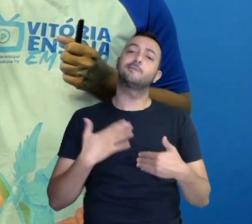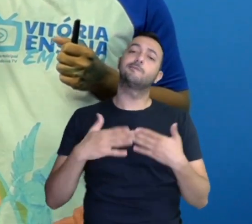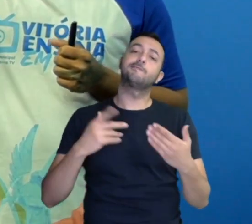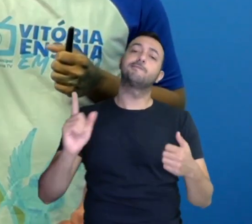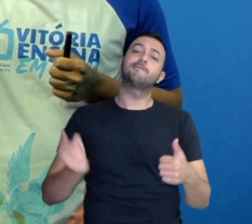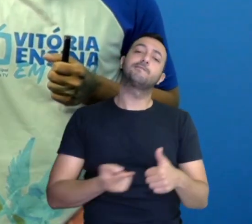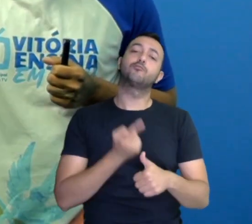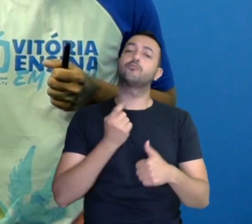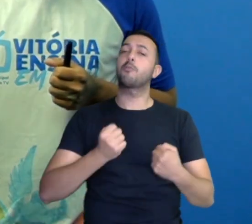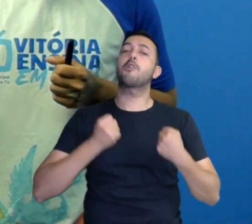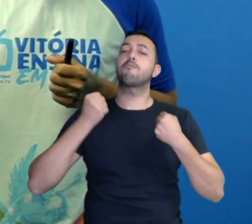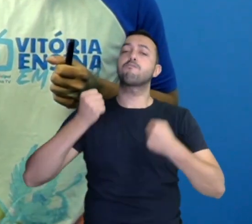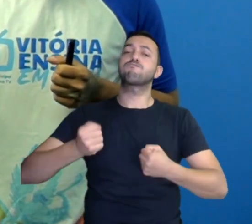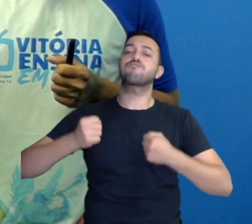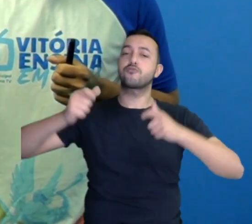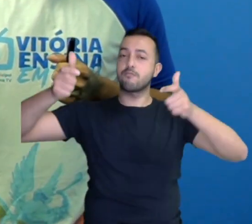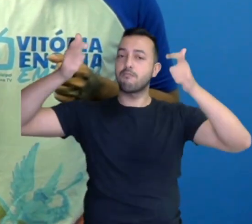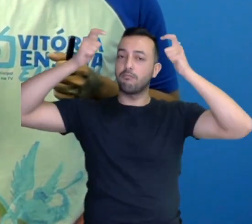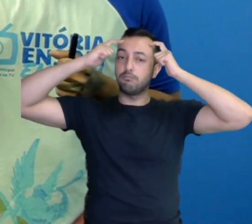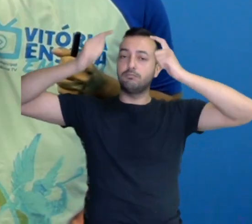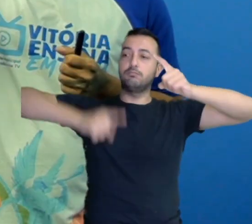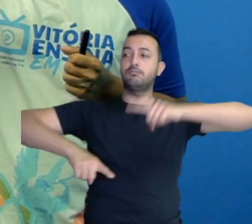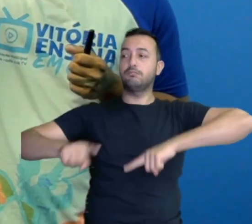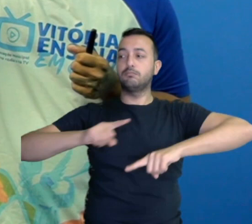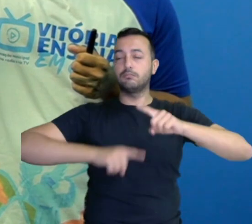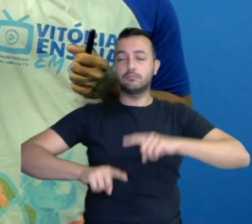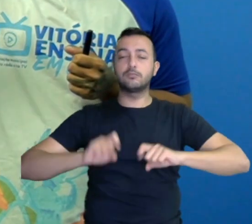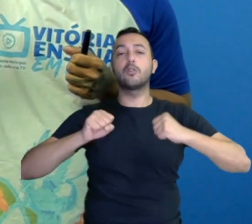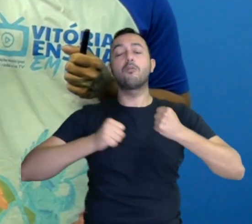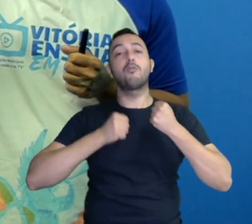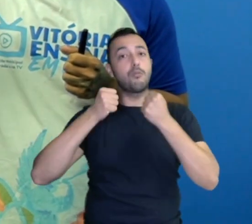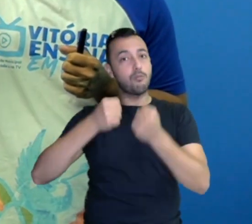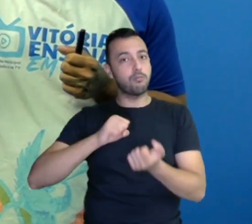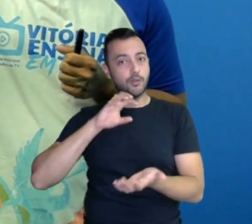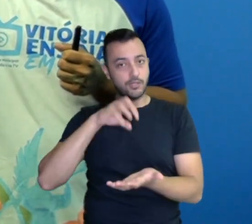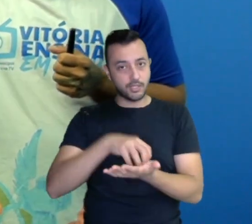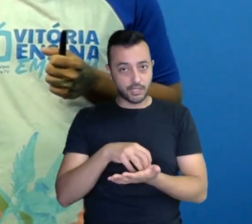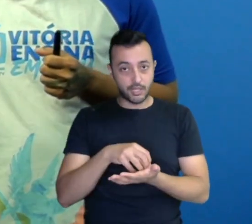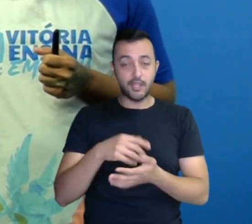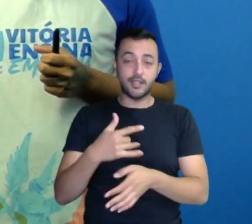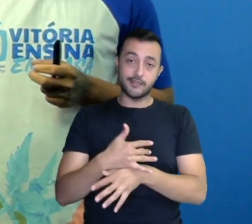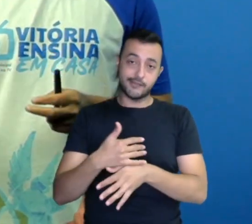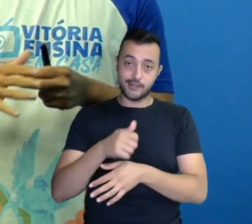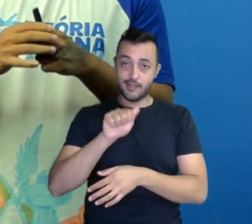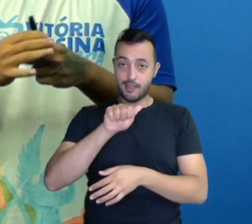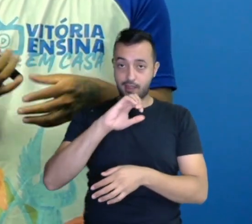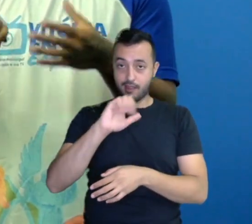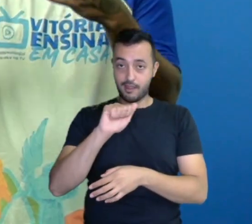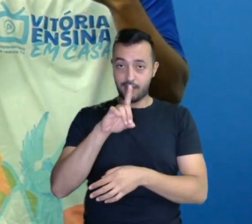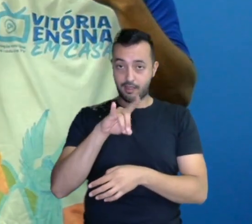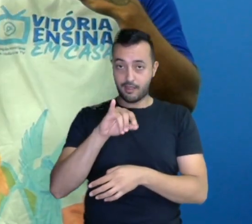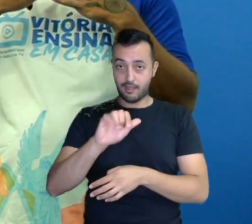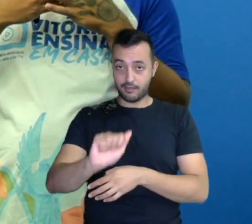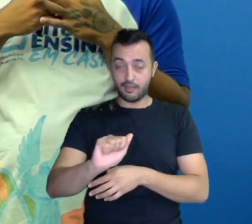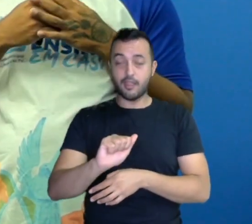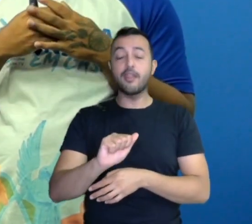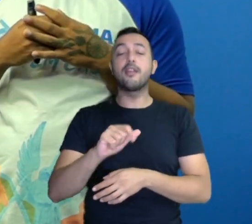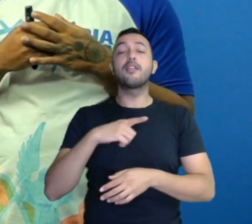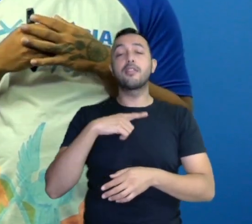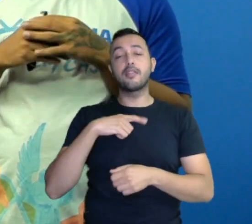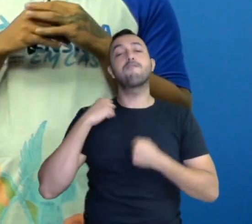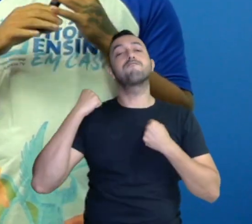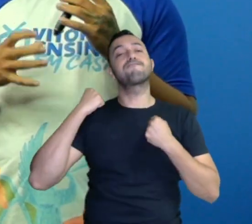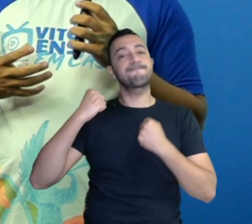um dos primeiros impérios da história, né, com poder centralizado na cidade de Acádia. Então, por eles terem esse